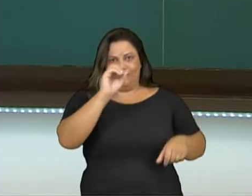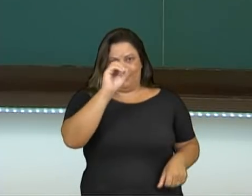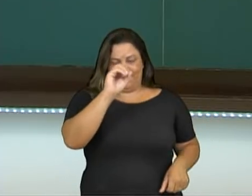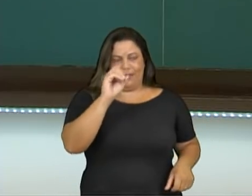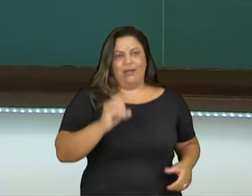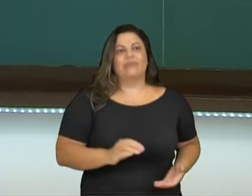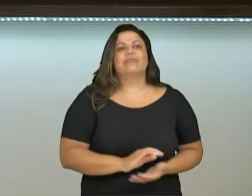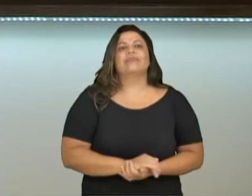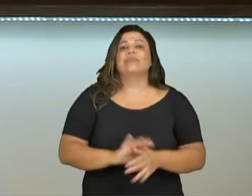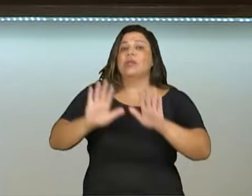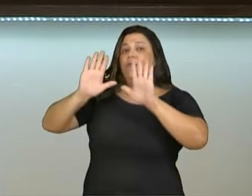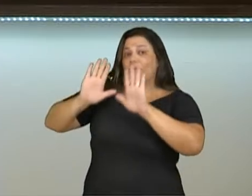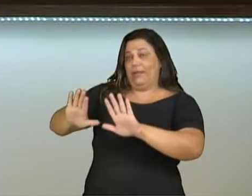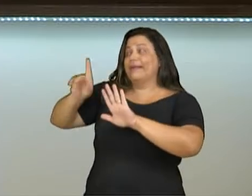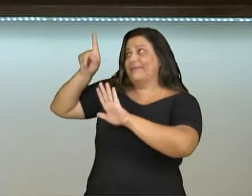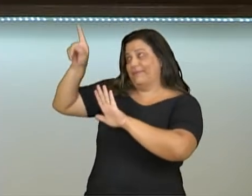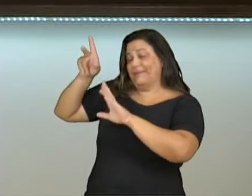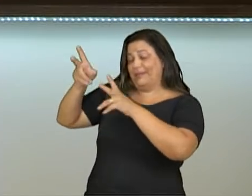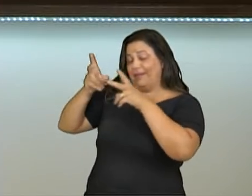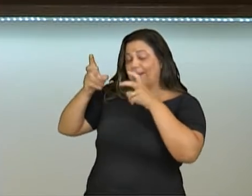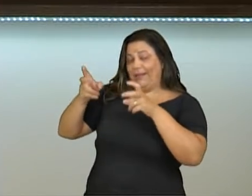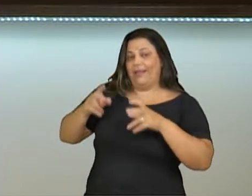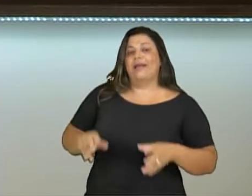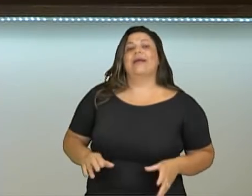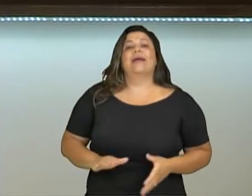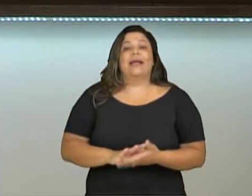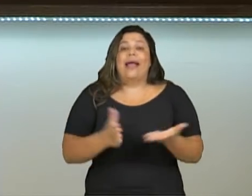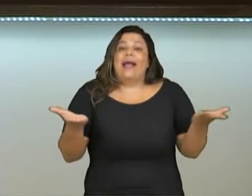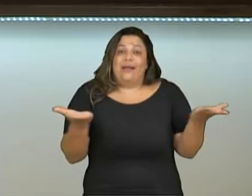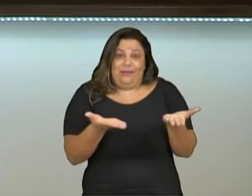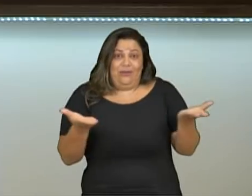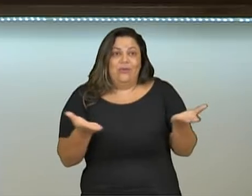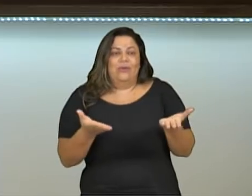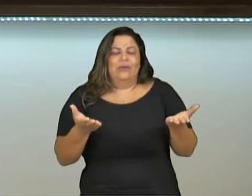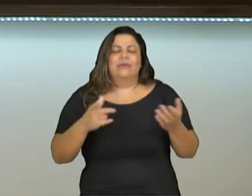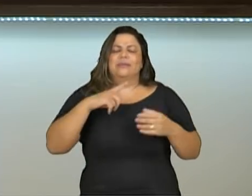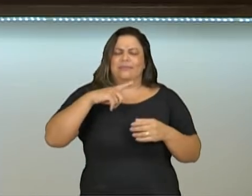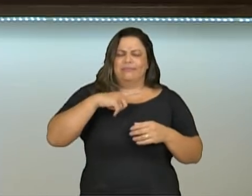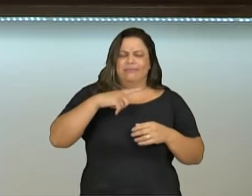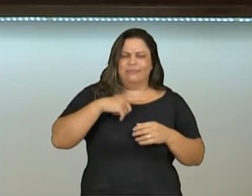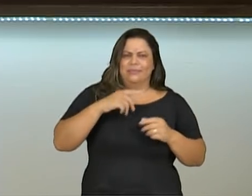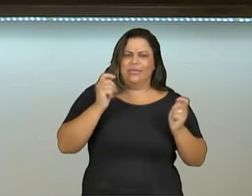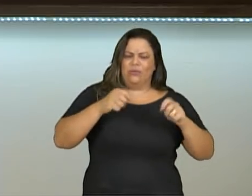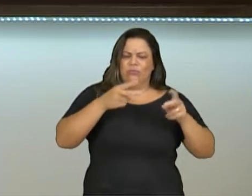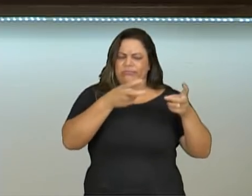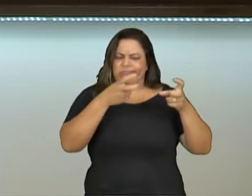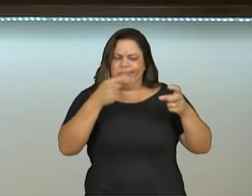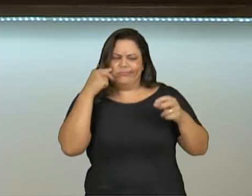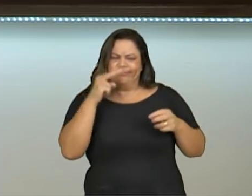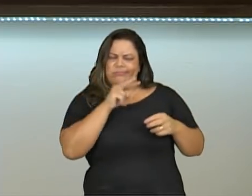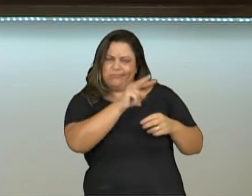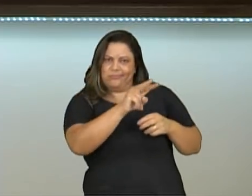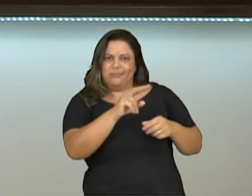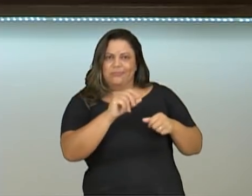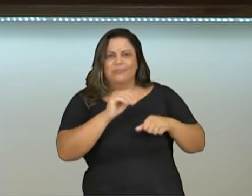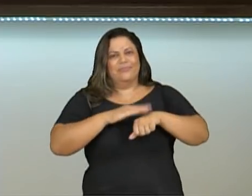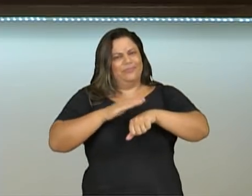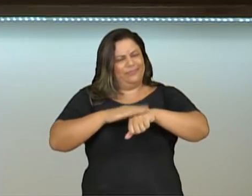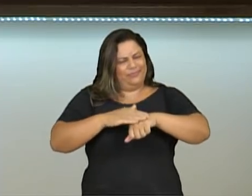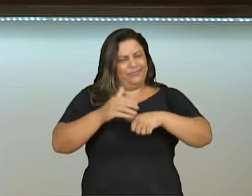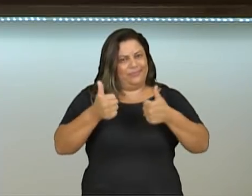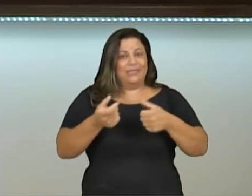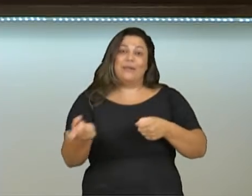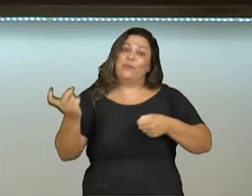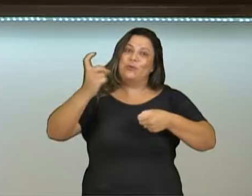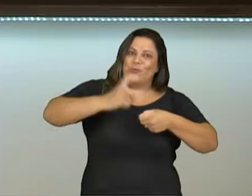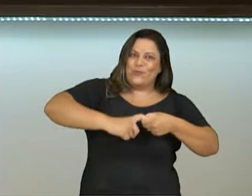vou deixar para vocês o slide agora que tem os movimentos que vocês devem fazer, tá? E a gente já volta para resolver